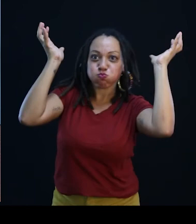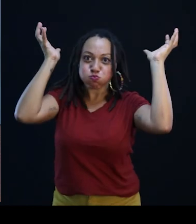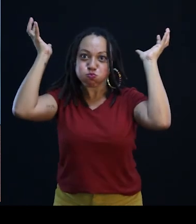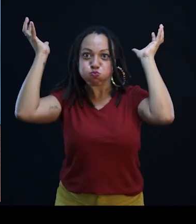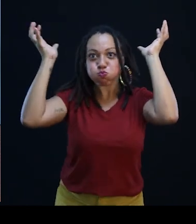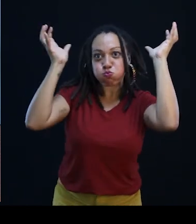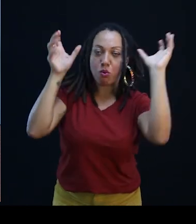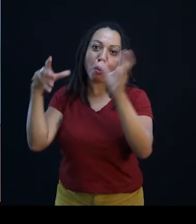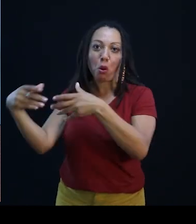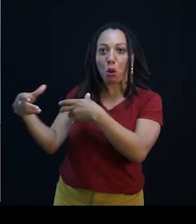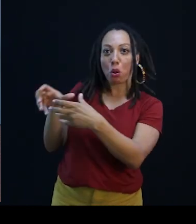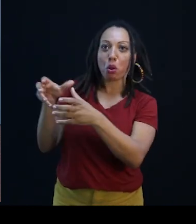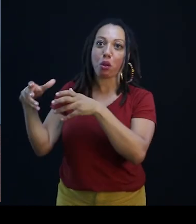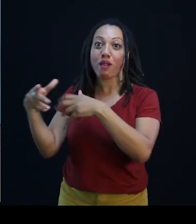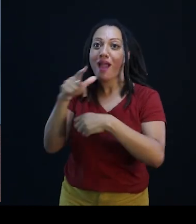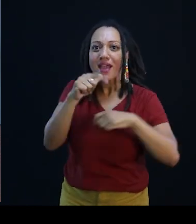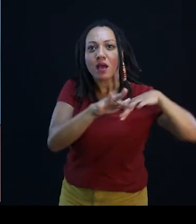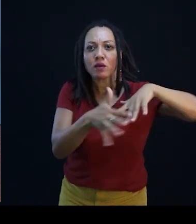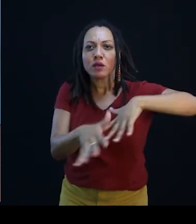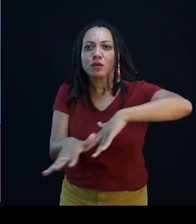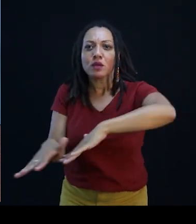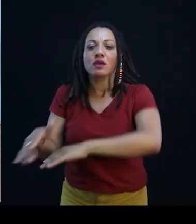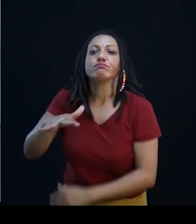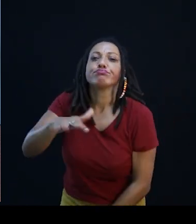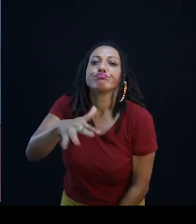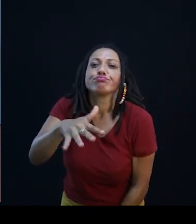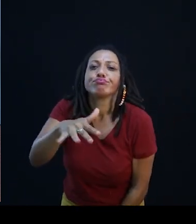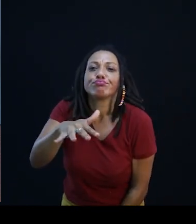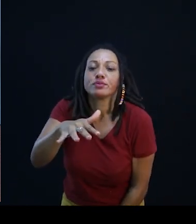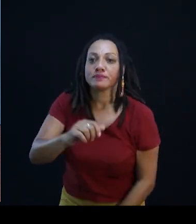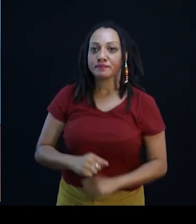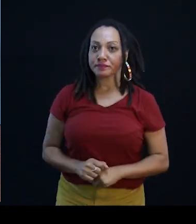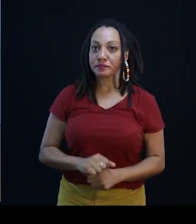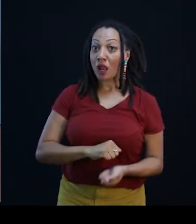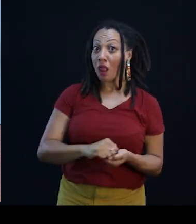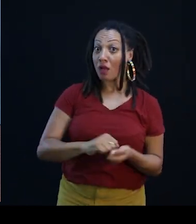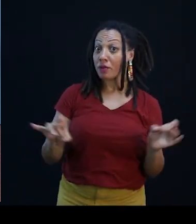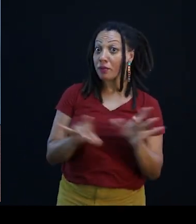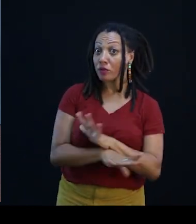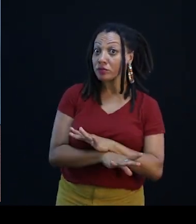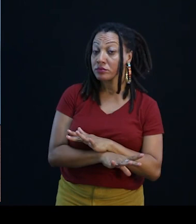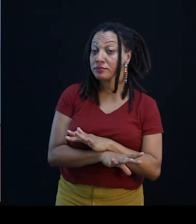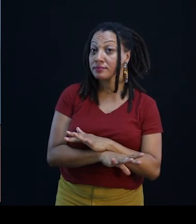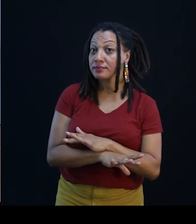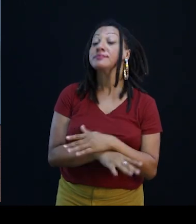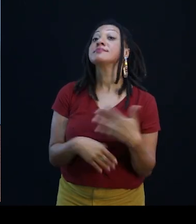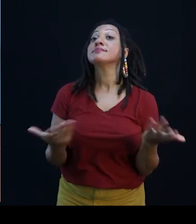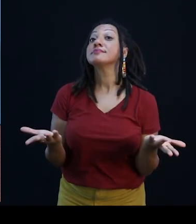tamanho e a água pequenininha. Depois de lavar,